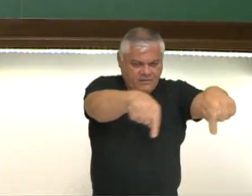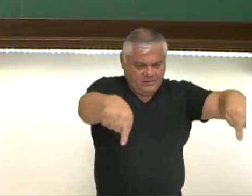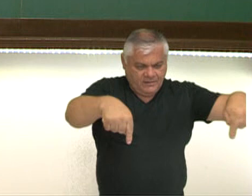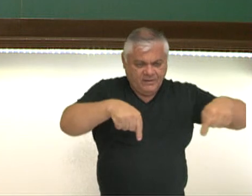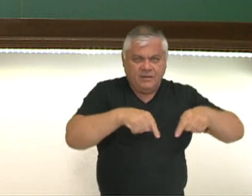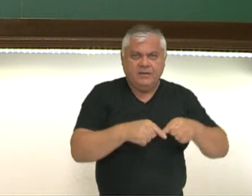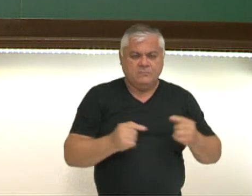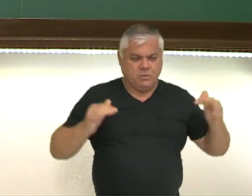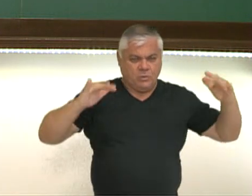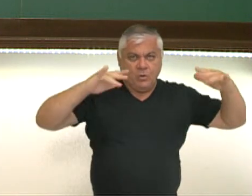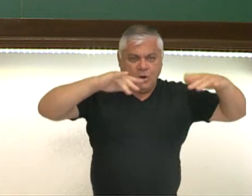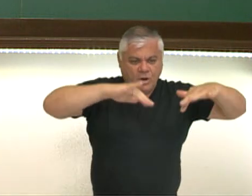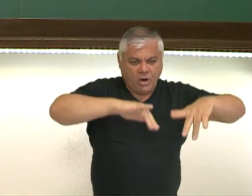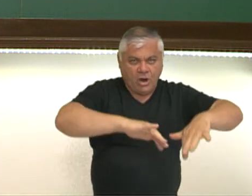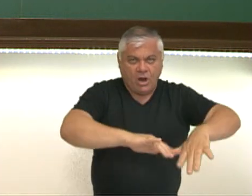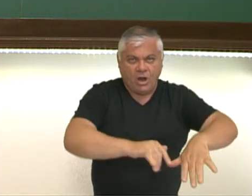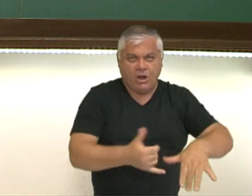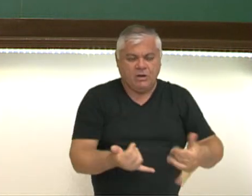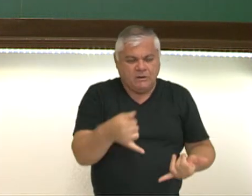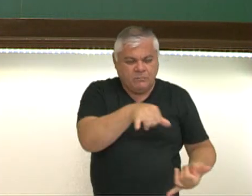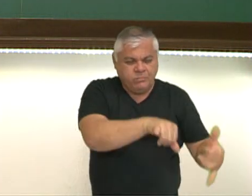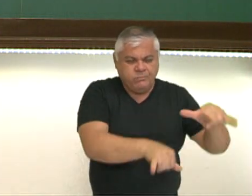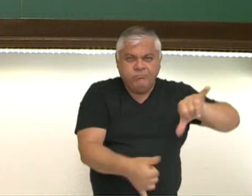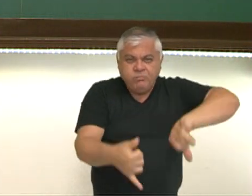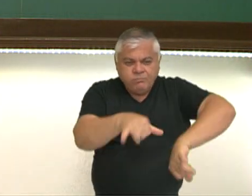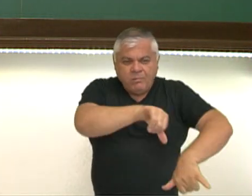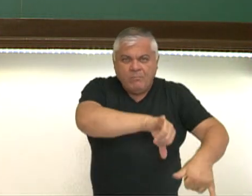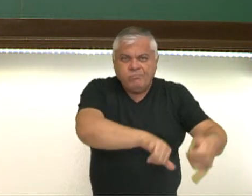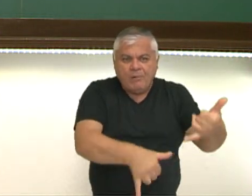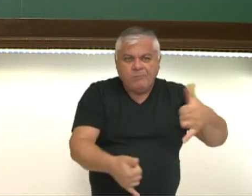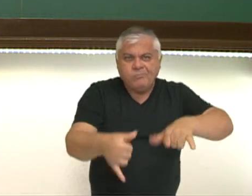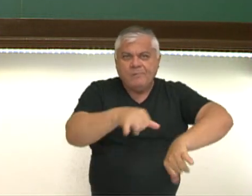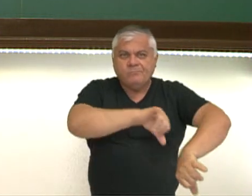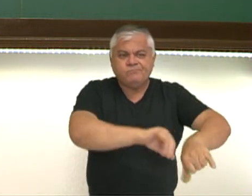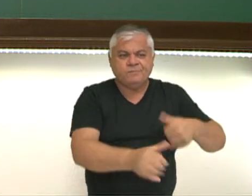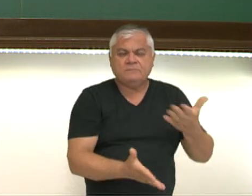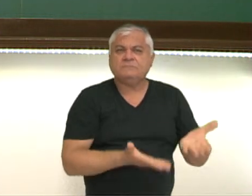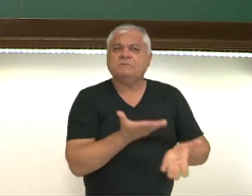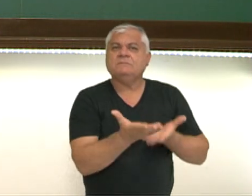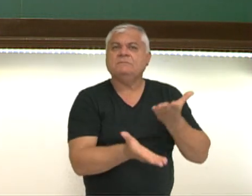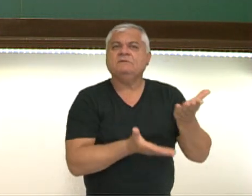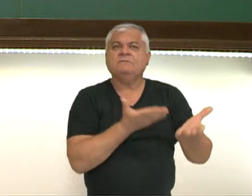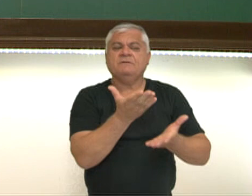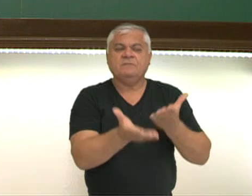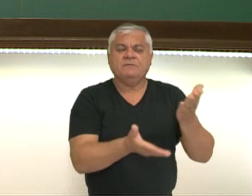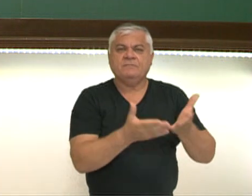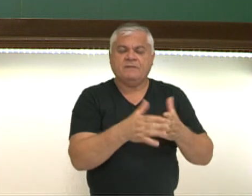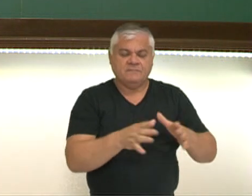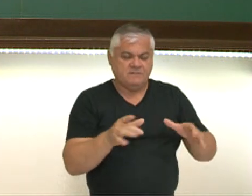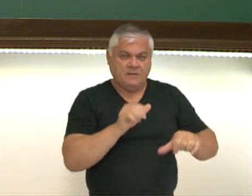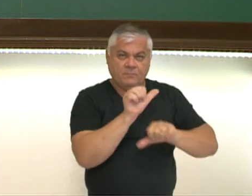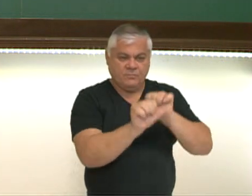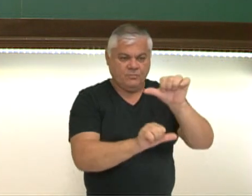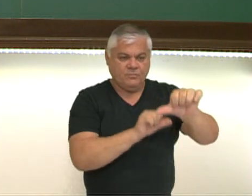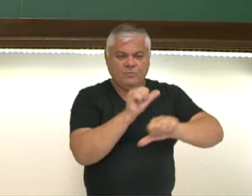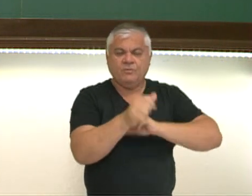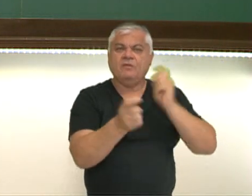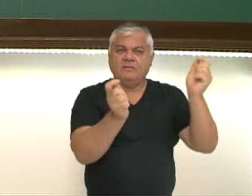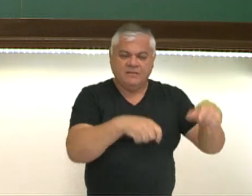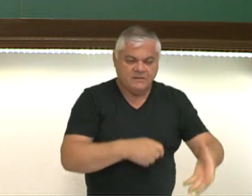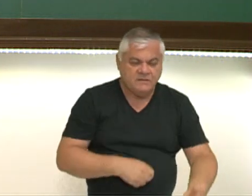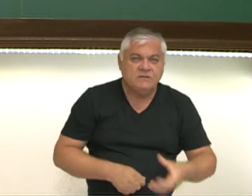água receba os condicionantes necessários para que ela possa se tornar uma água potável de